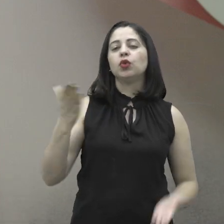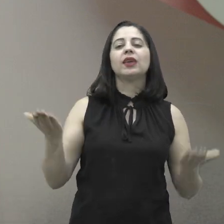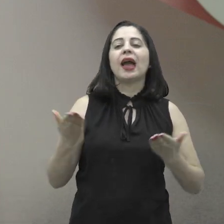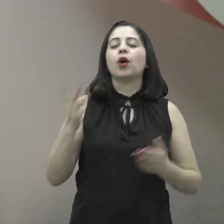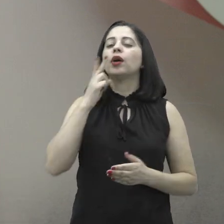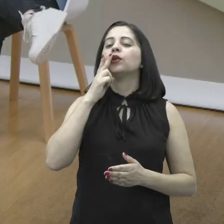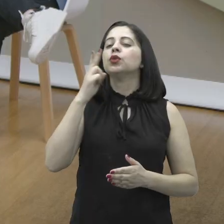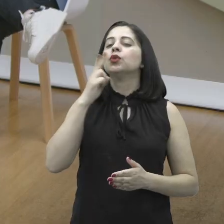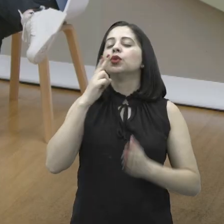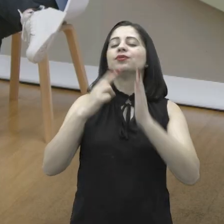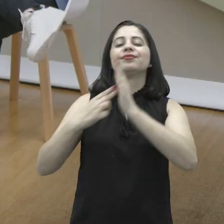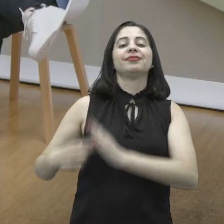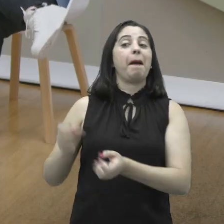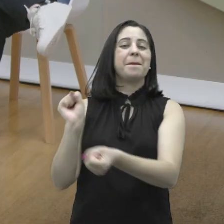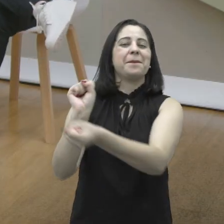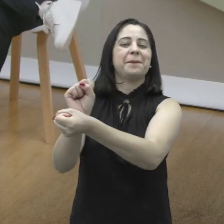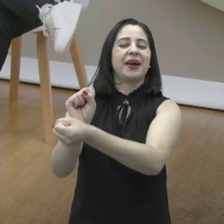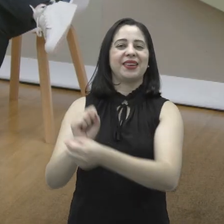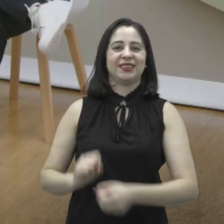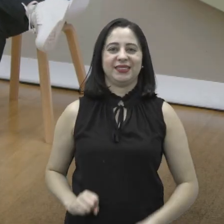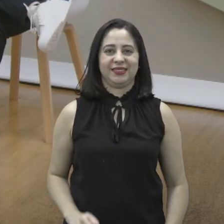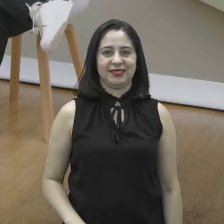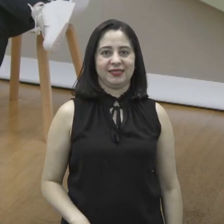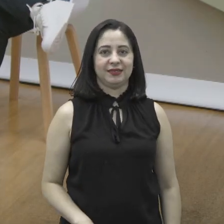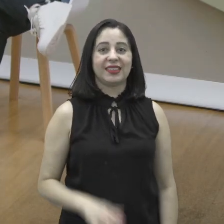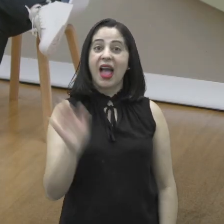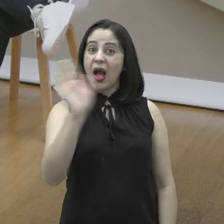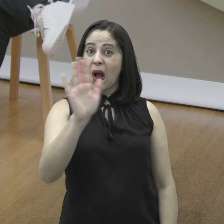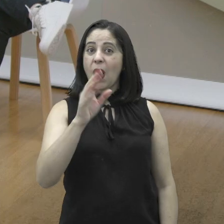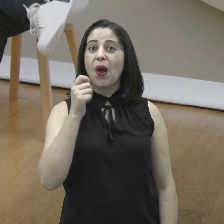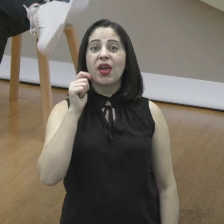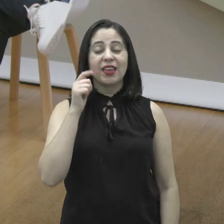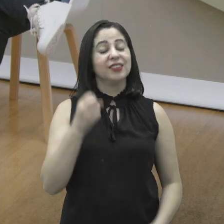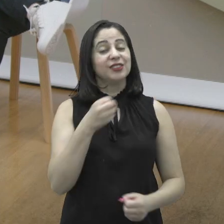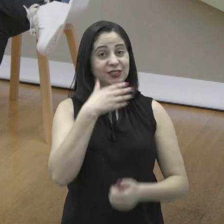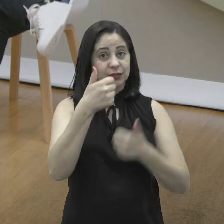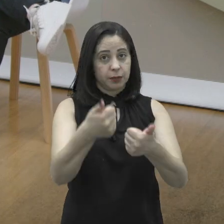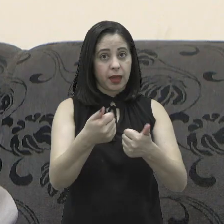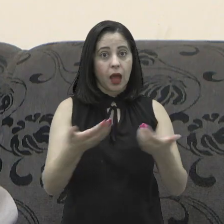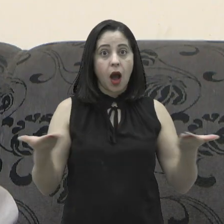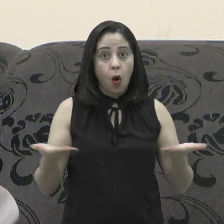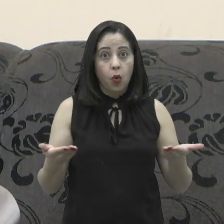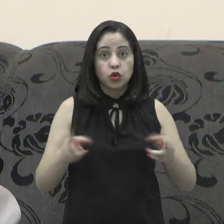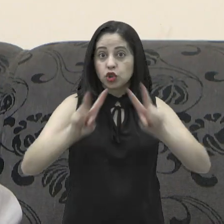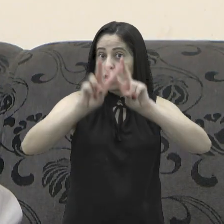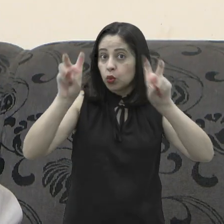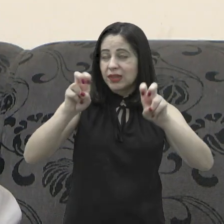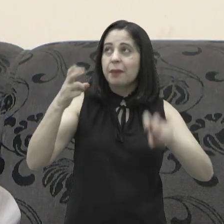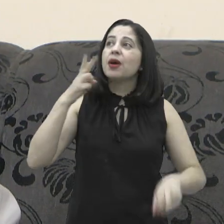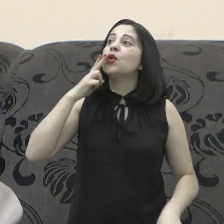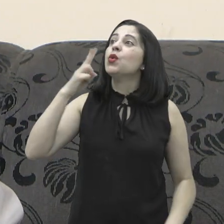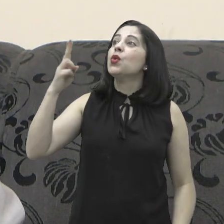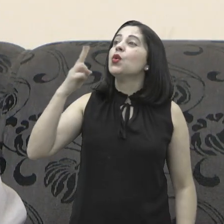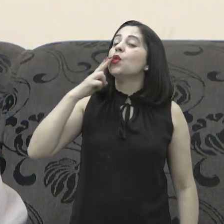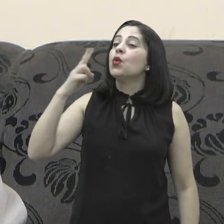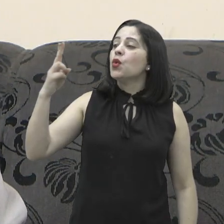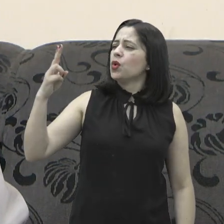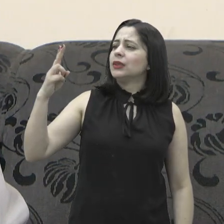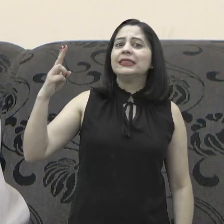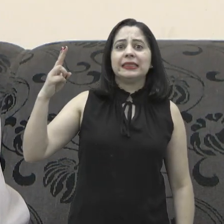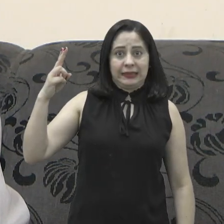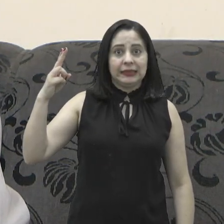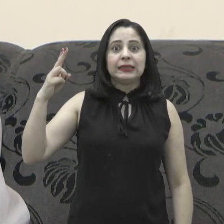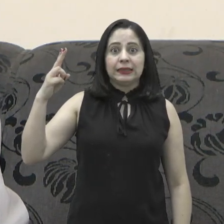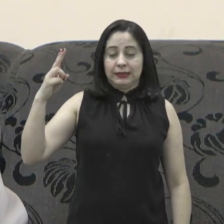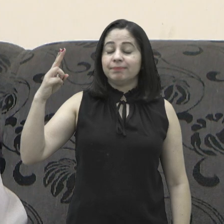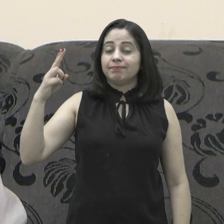lado. Doutor, vamos conferir? Oi, Gi, tudo bem? Hoje a gente fala sobre tabagismo. É a principal causa